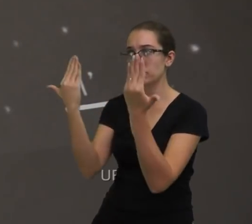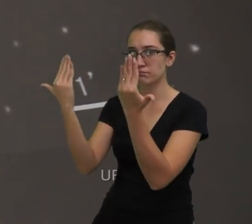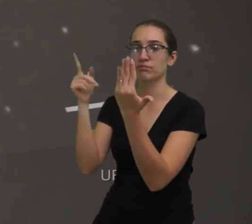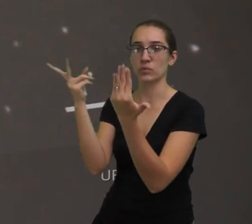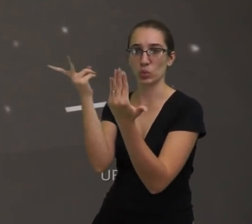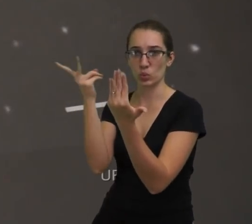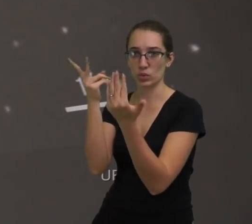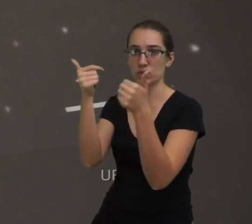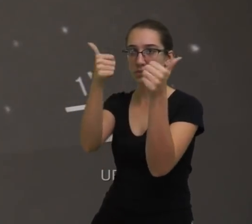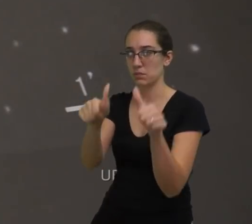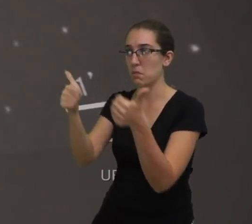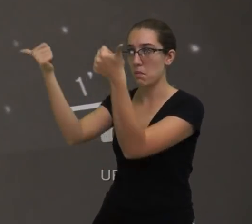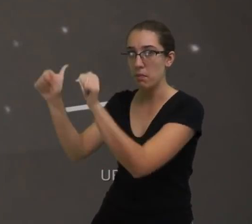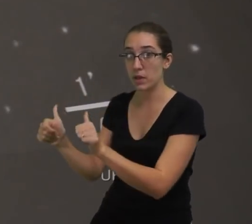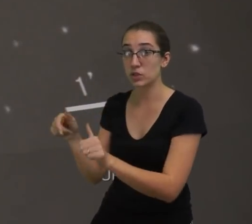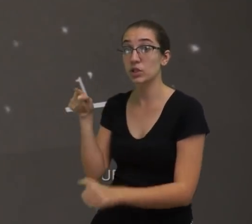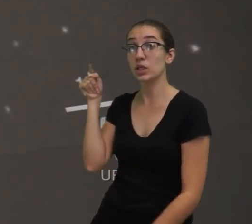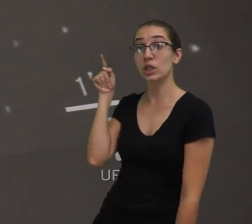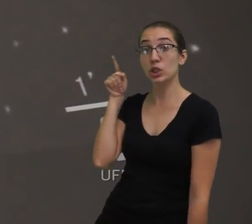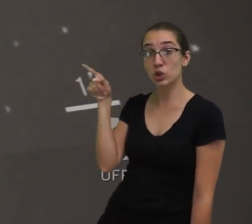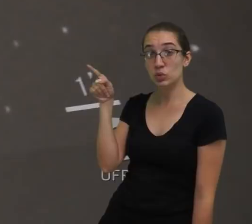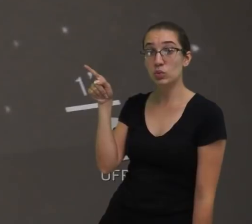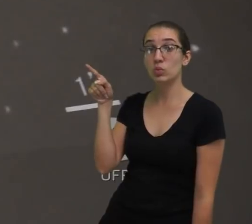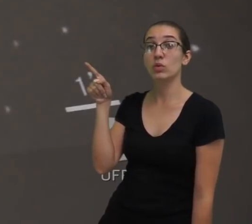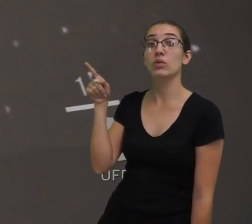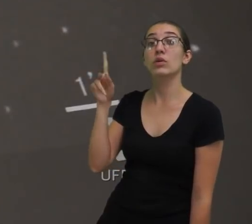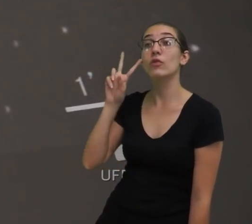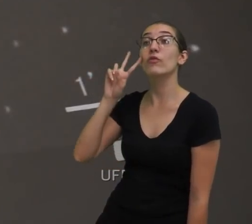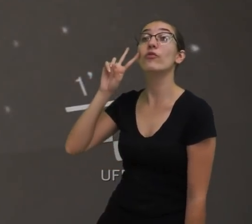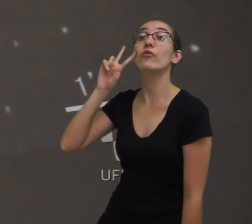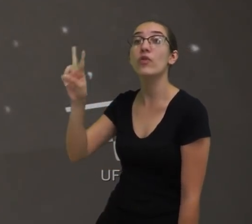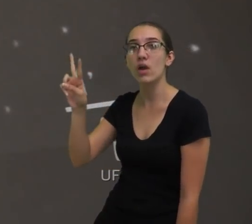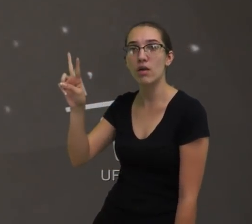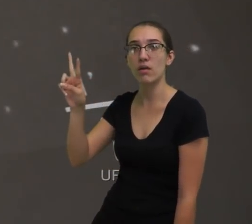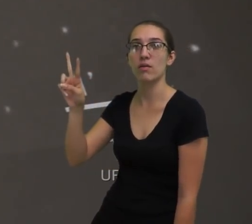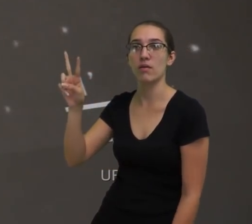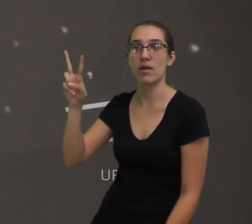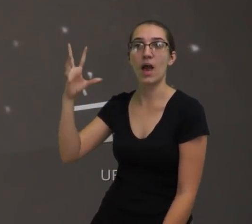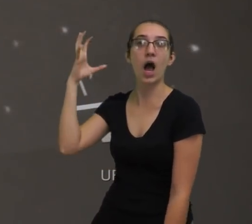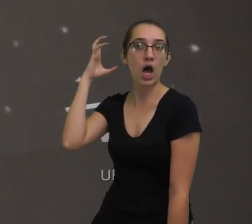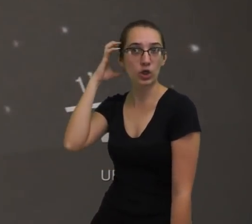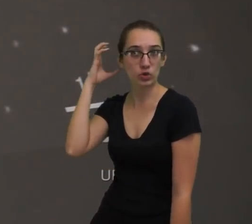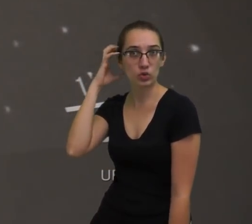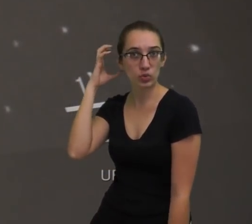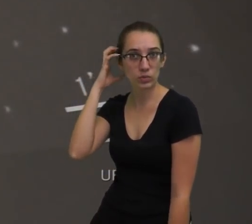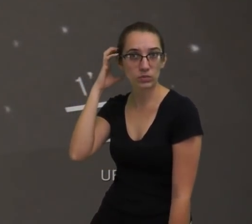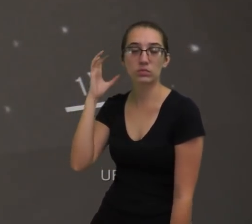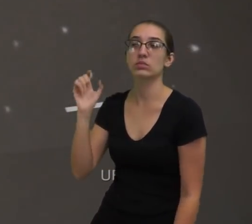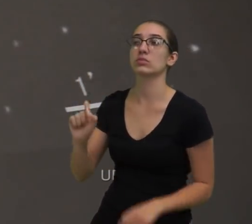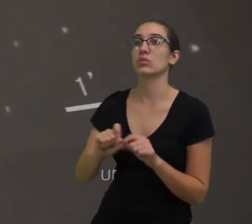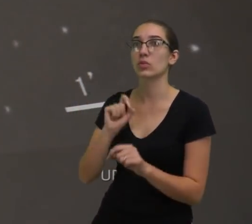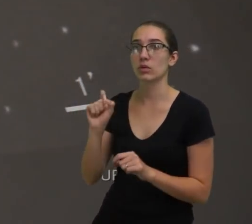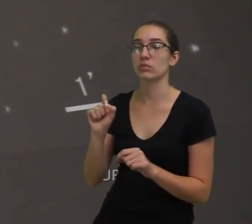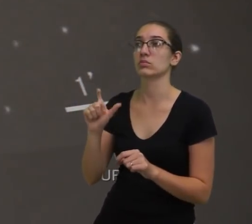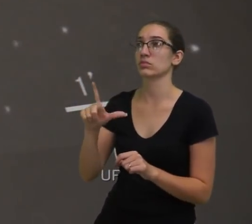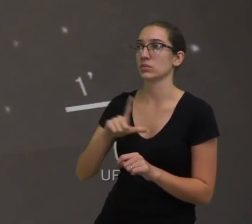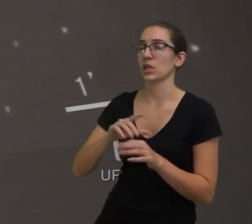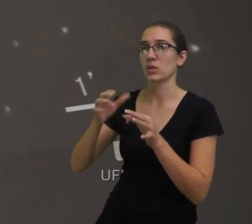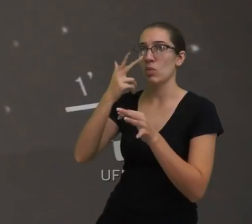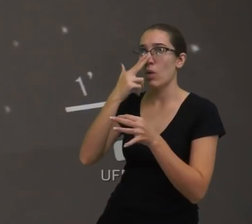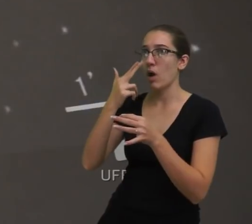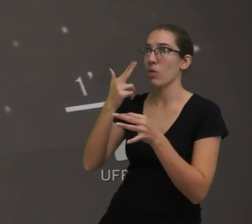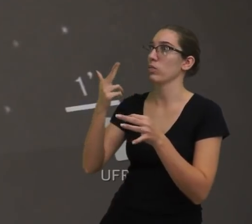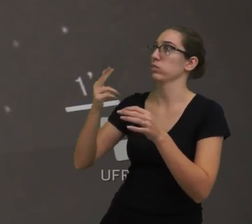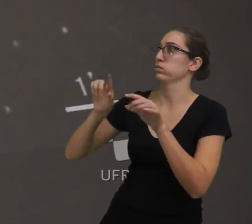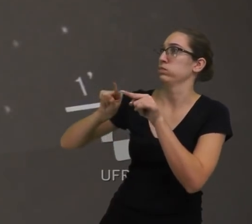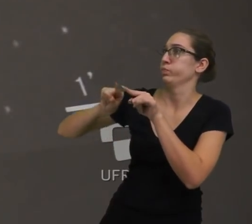Tá? Os contornos significam maior intensidade. Então tem algo muito estendido e muito extenso aqui, emitindo